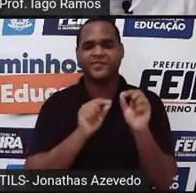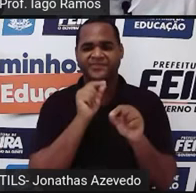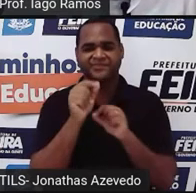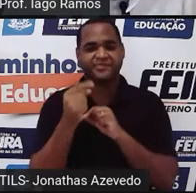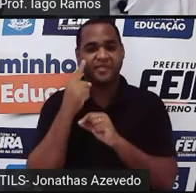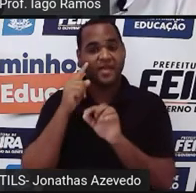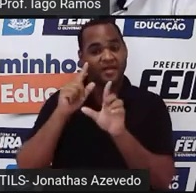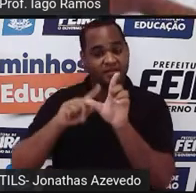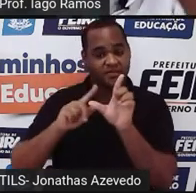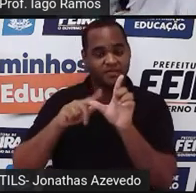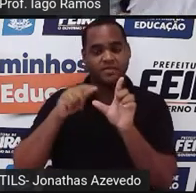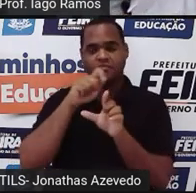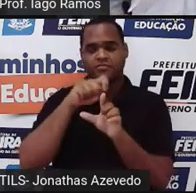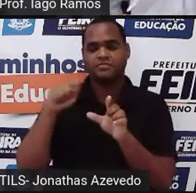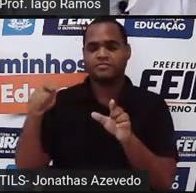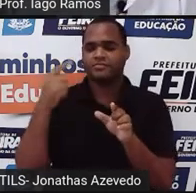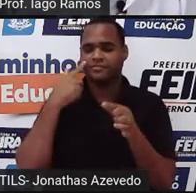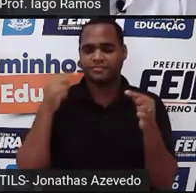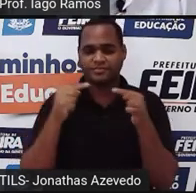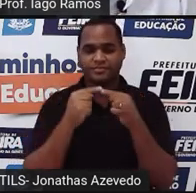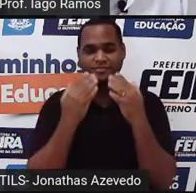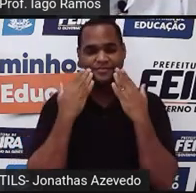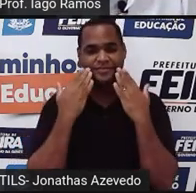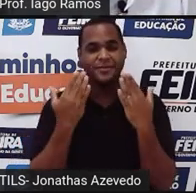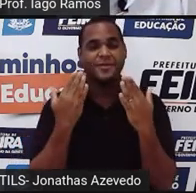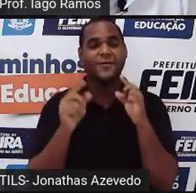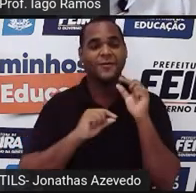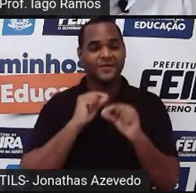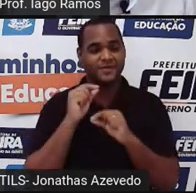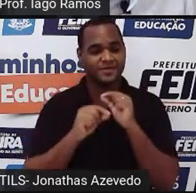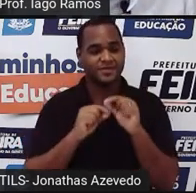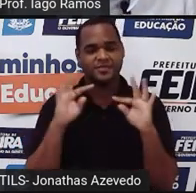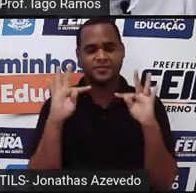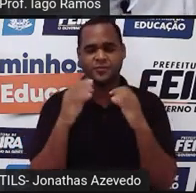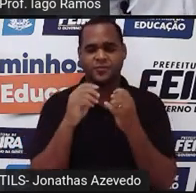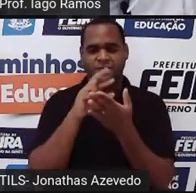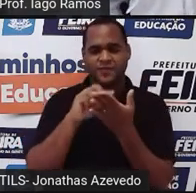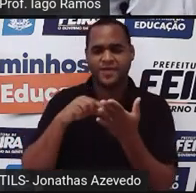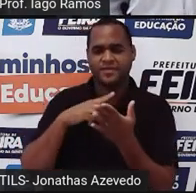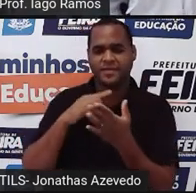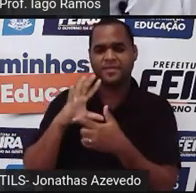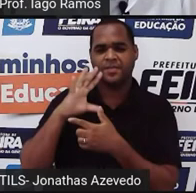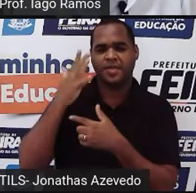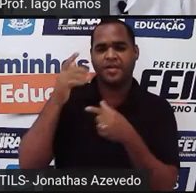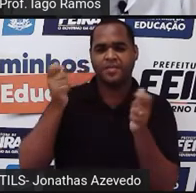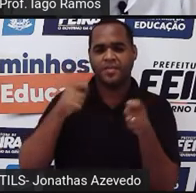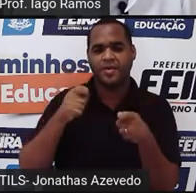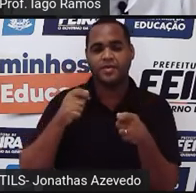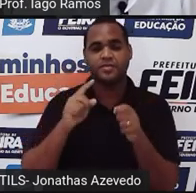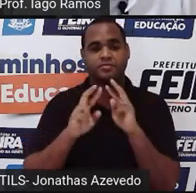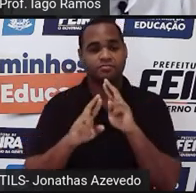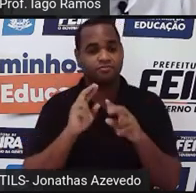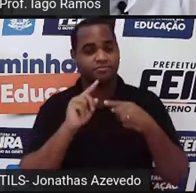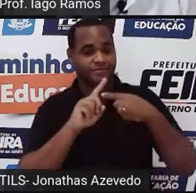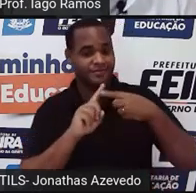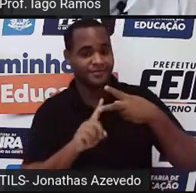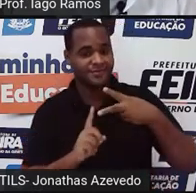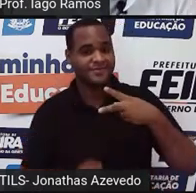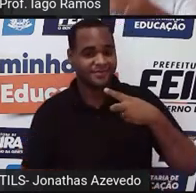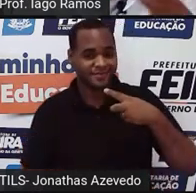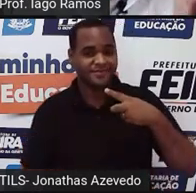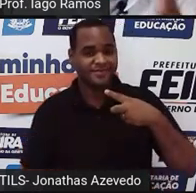escrito com letras para simbolizar né É tudo que pode acontecer com esses dois resultados é